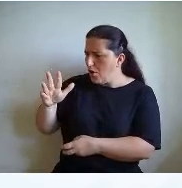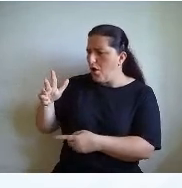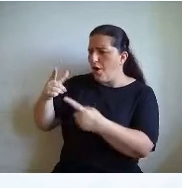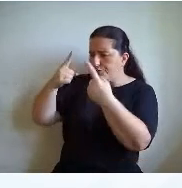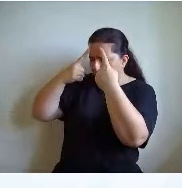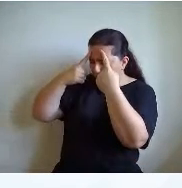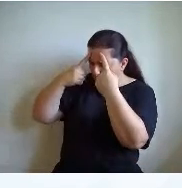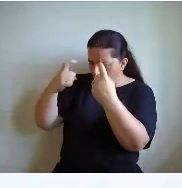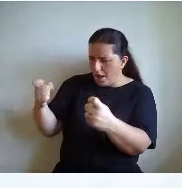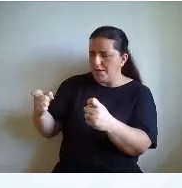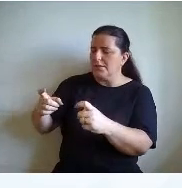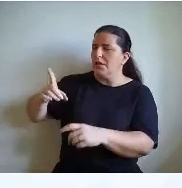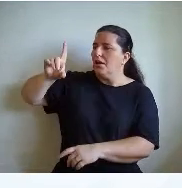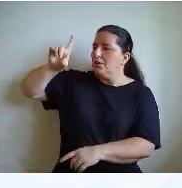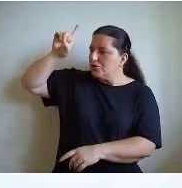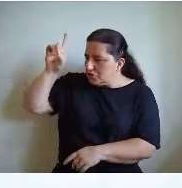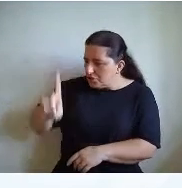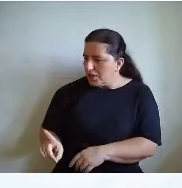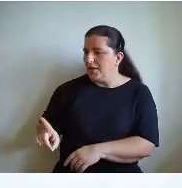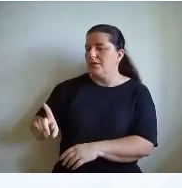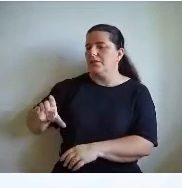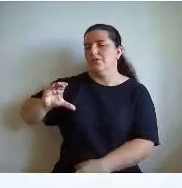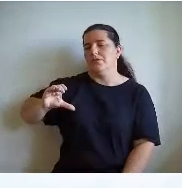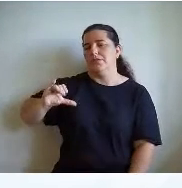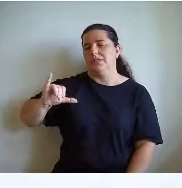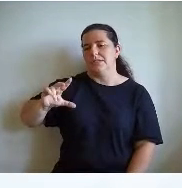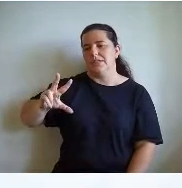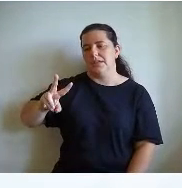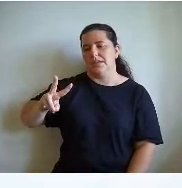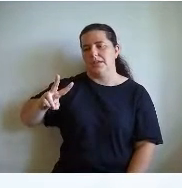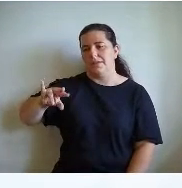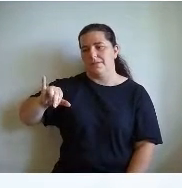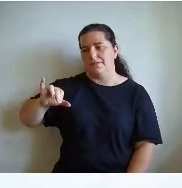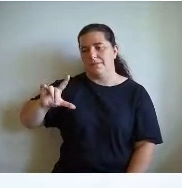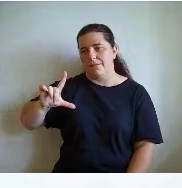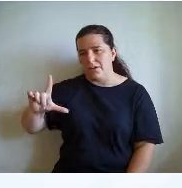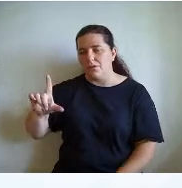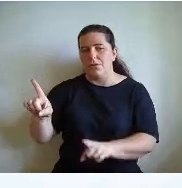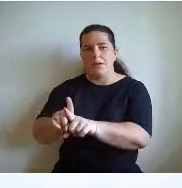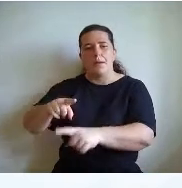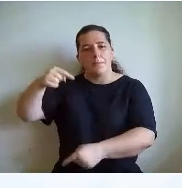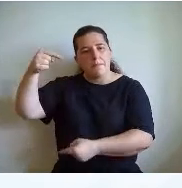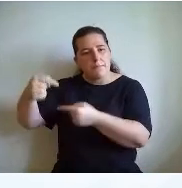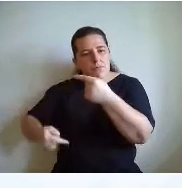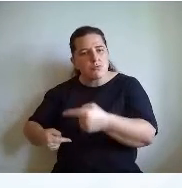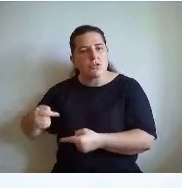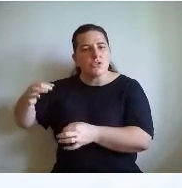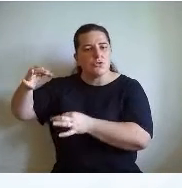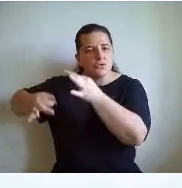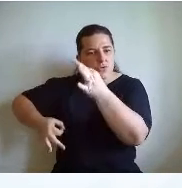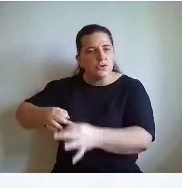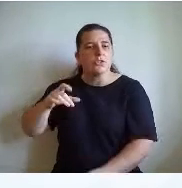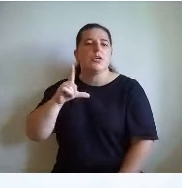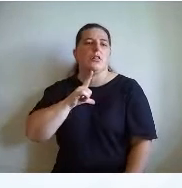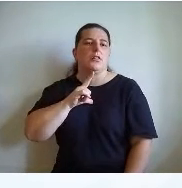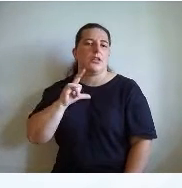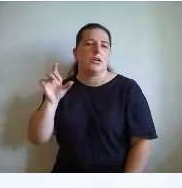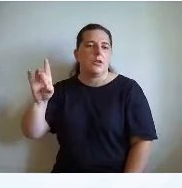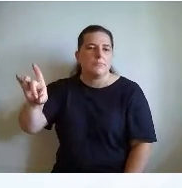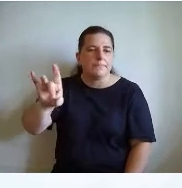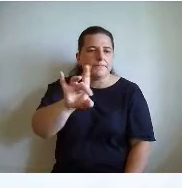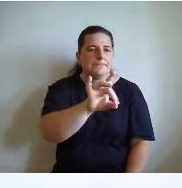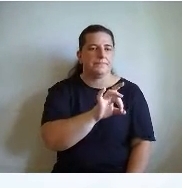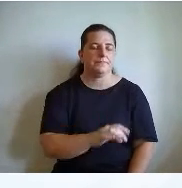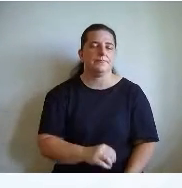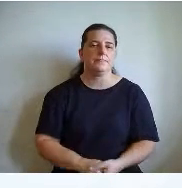direitos civis, né, de direitos políticos, de justiça que se tem, né? Então, eu